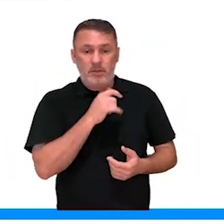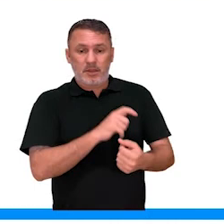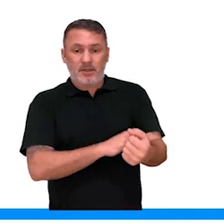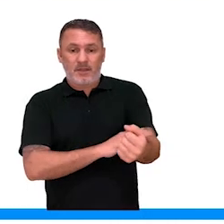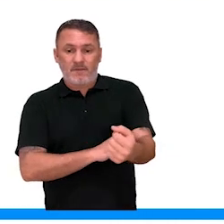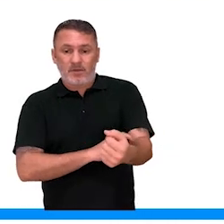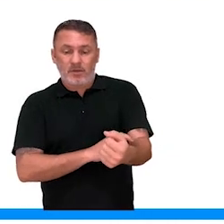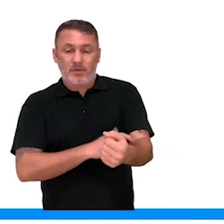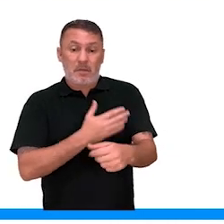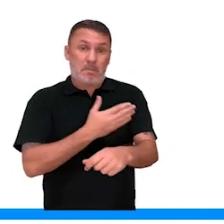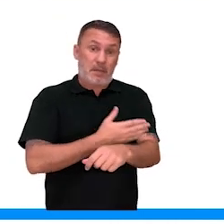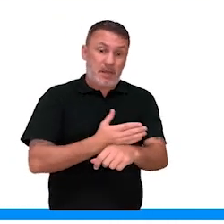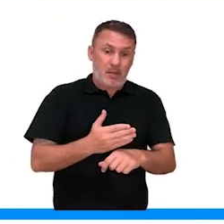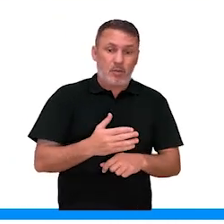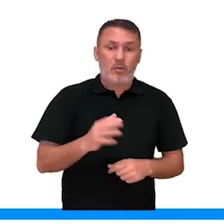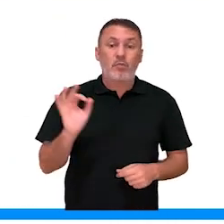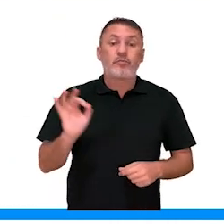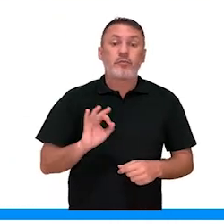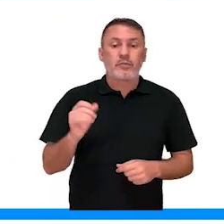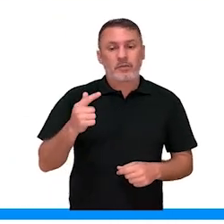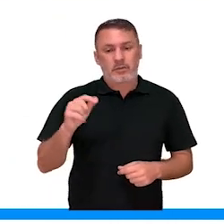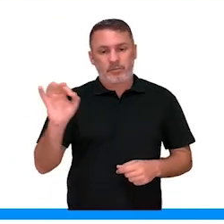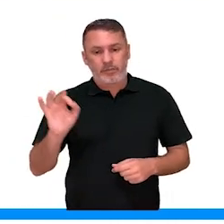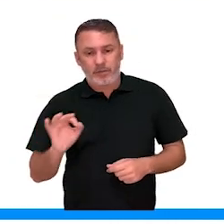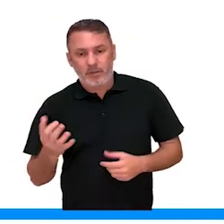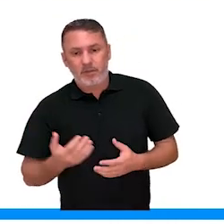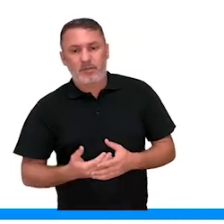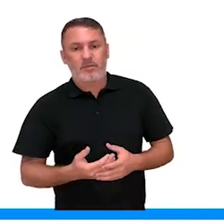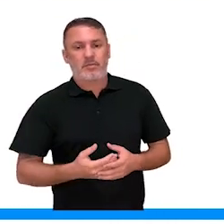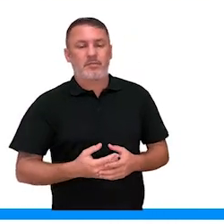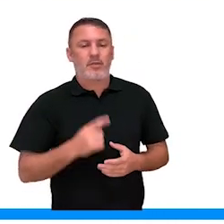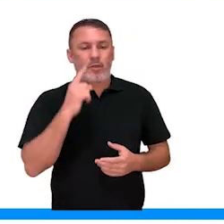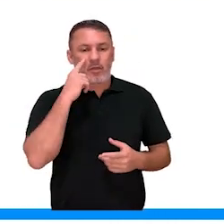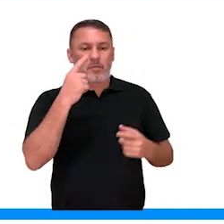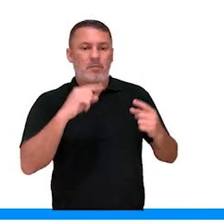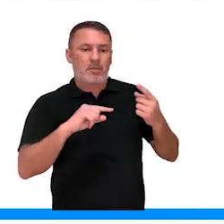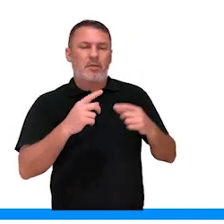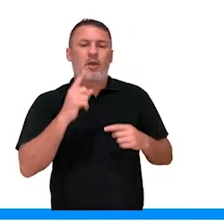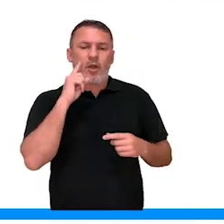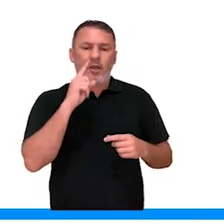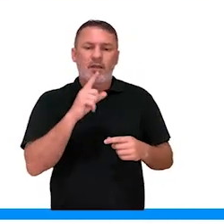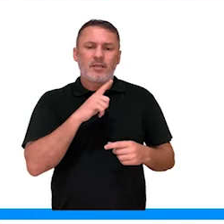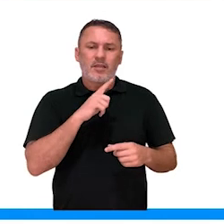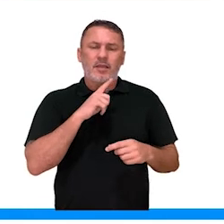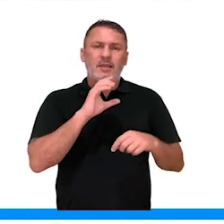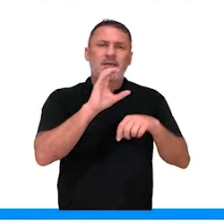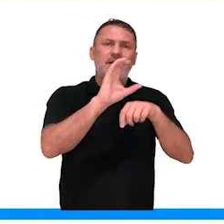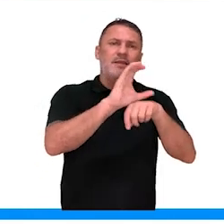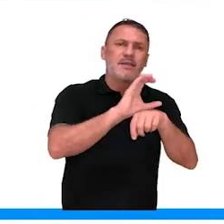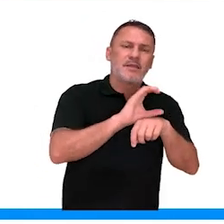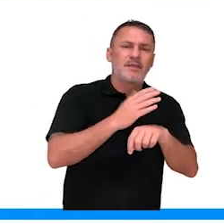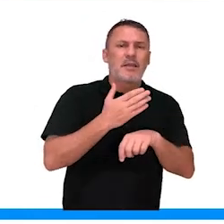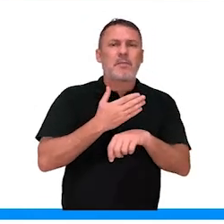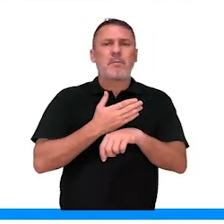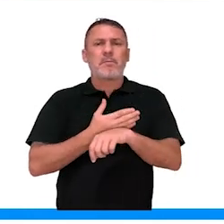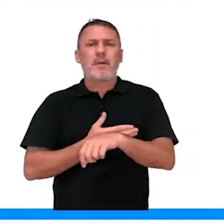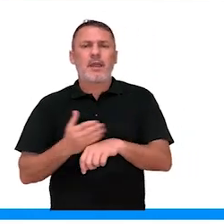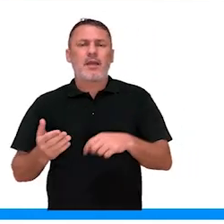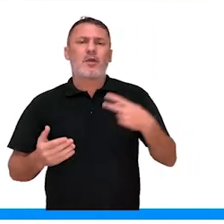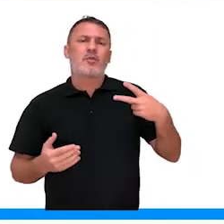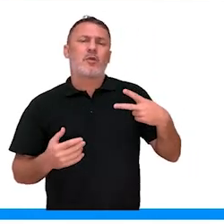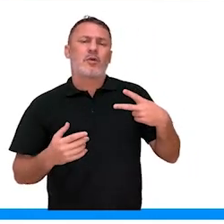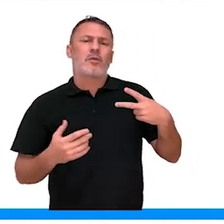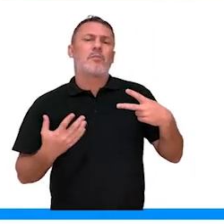O tecido nervoso, a substância branca, é 70%. Qual a diferença de substância cinzenta e substância